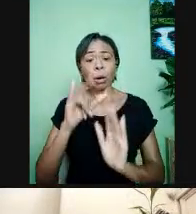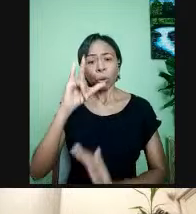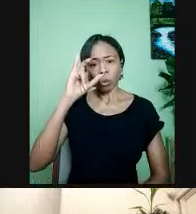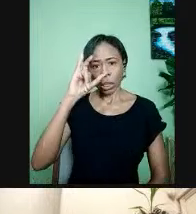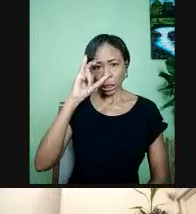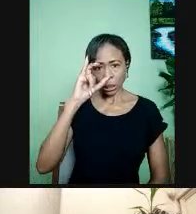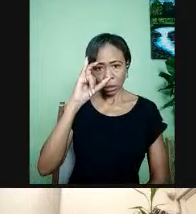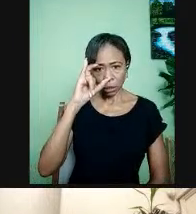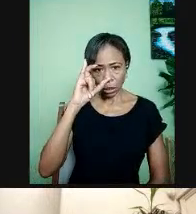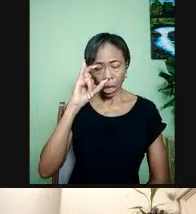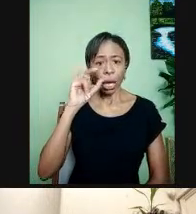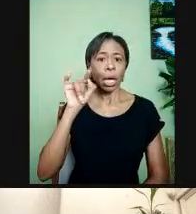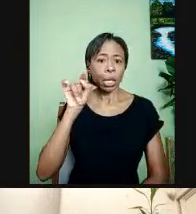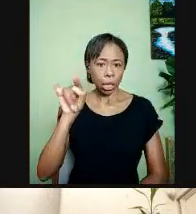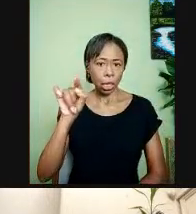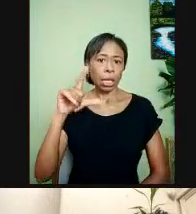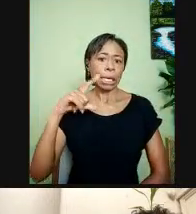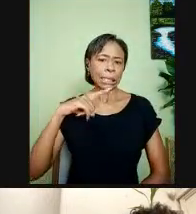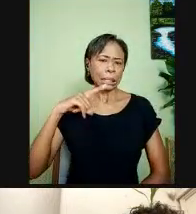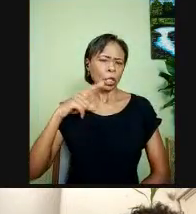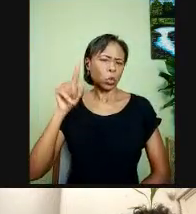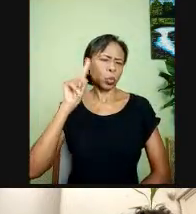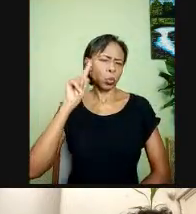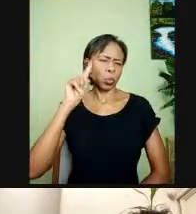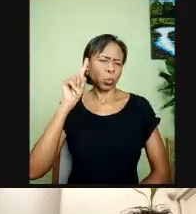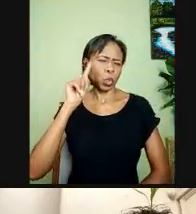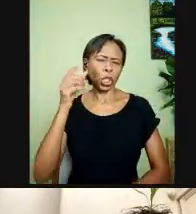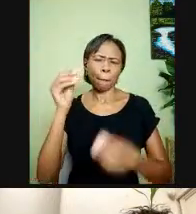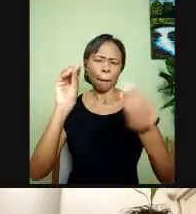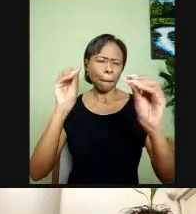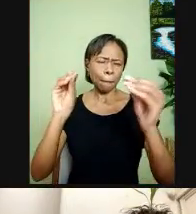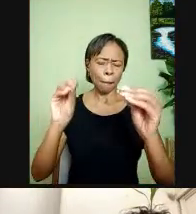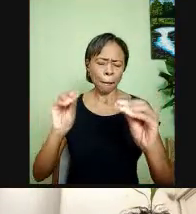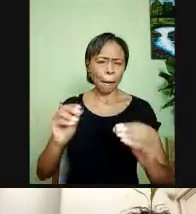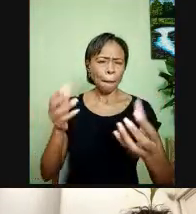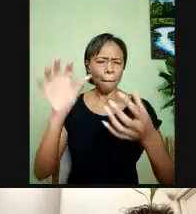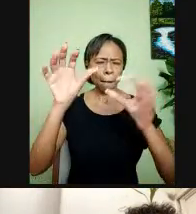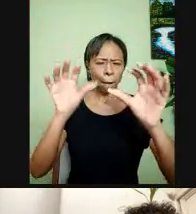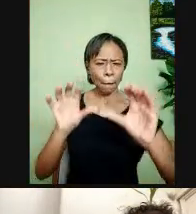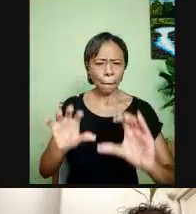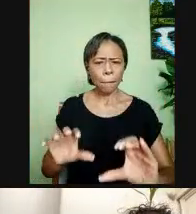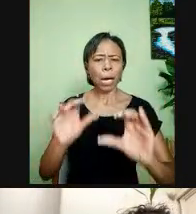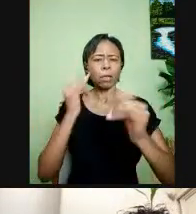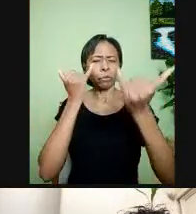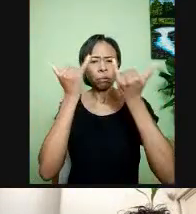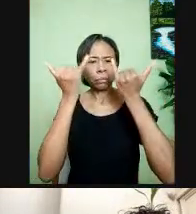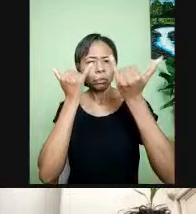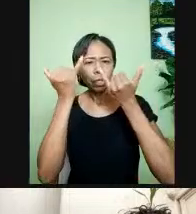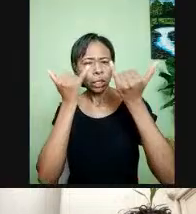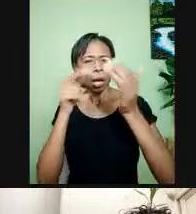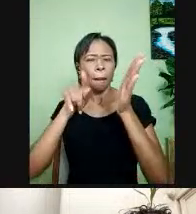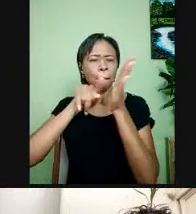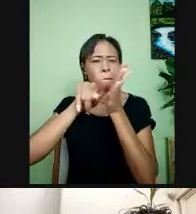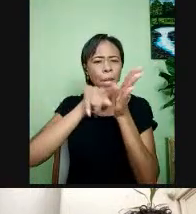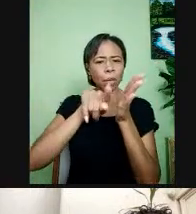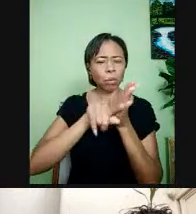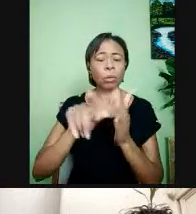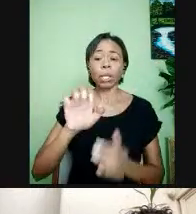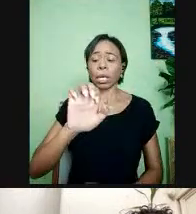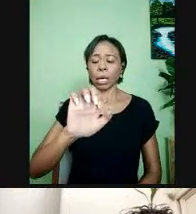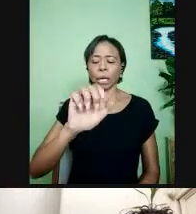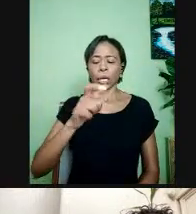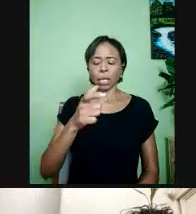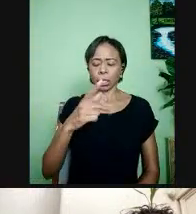Instagram ele é alimentado ali diariamente também com muitas informações, com muita enquete. Expo